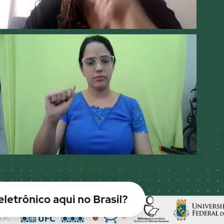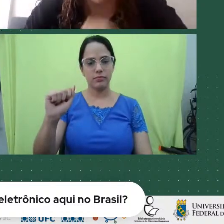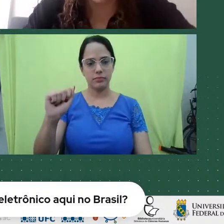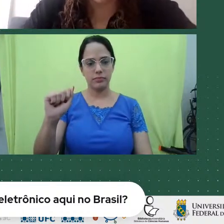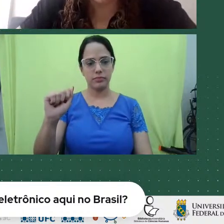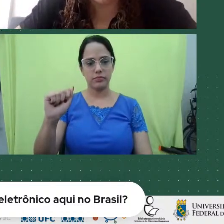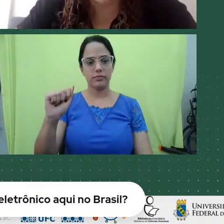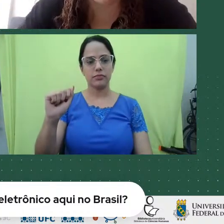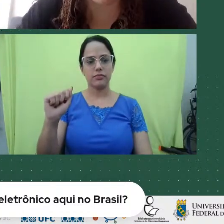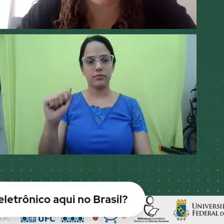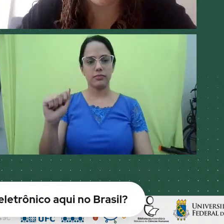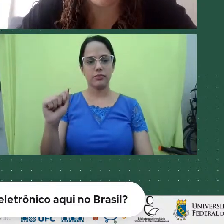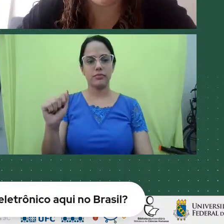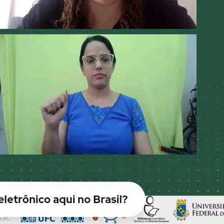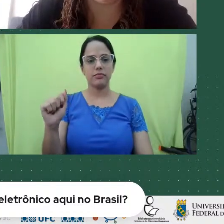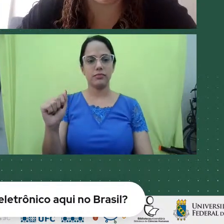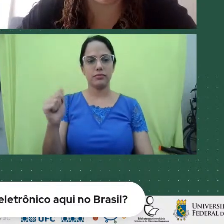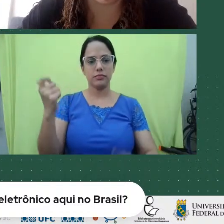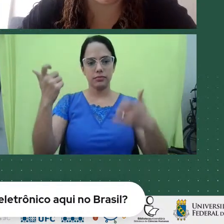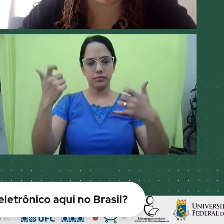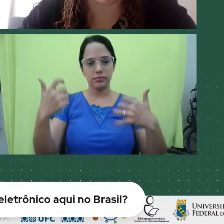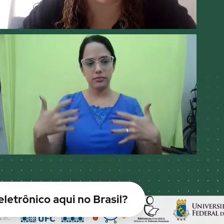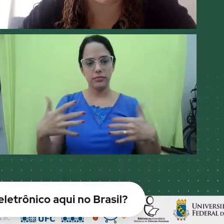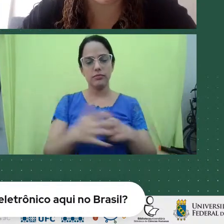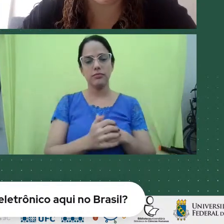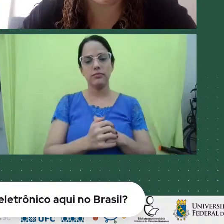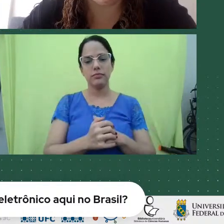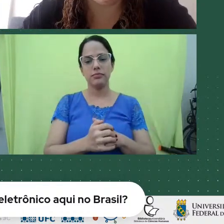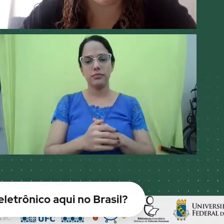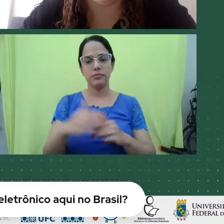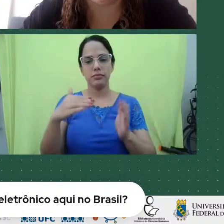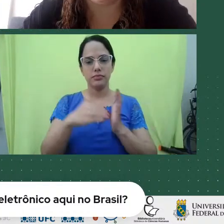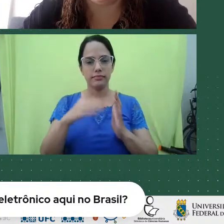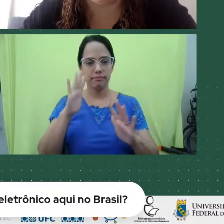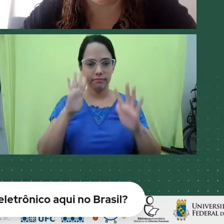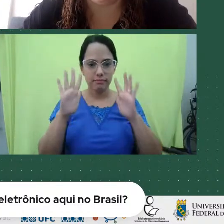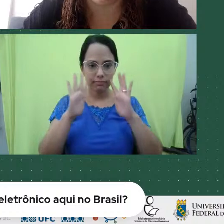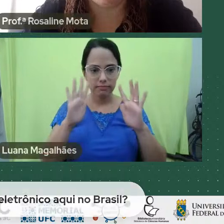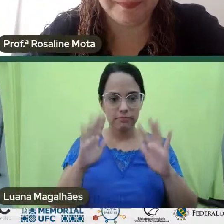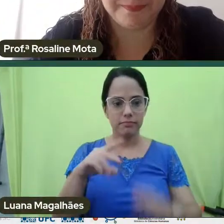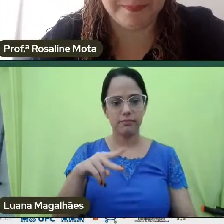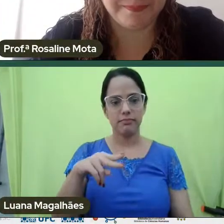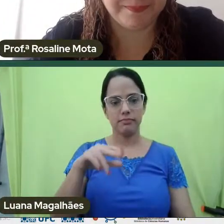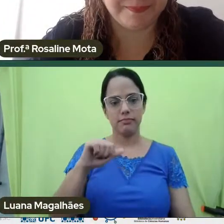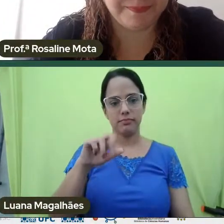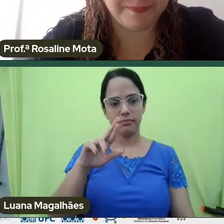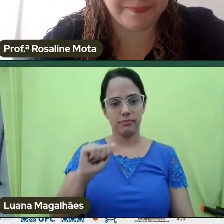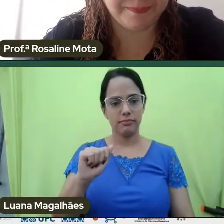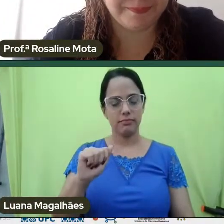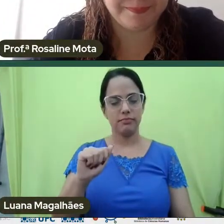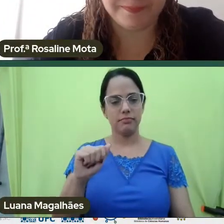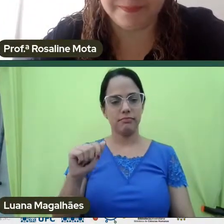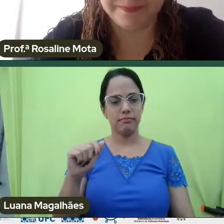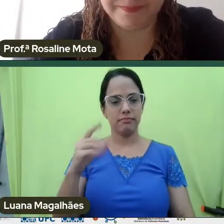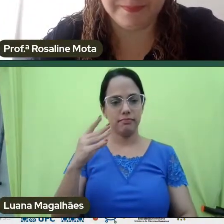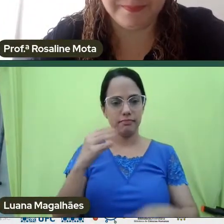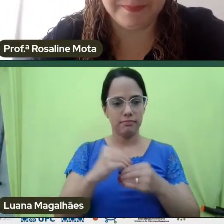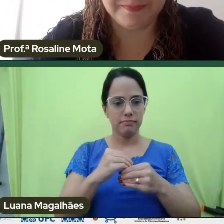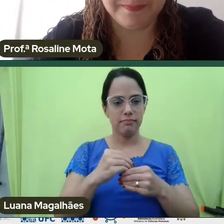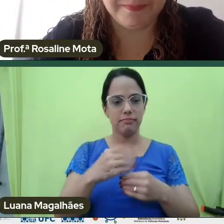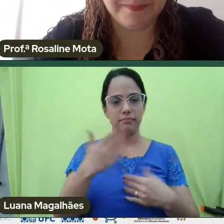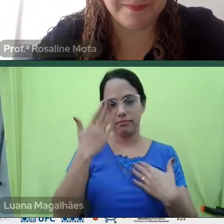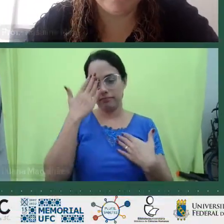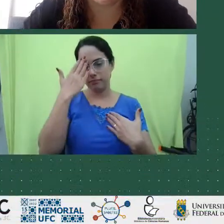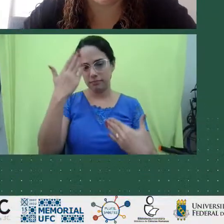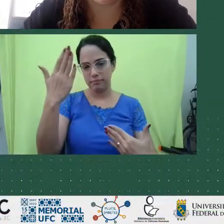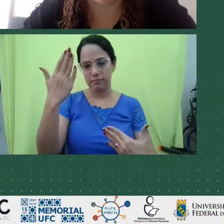fundamental importância. Últimas reflexões. A Nara falou que contribuiu sim, gratidão.